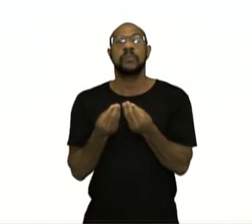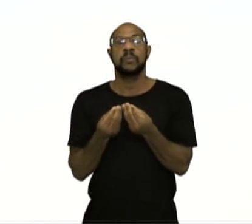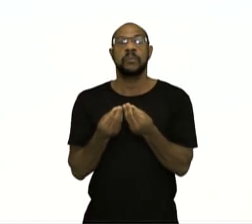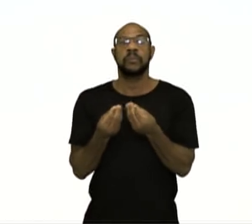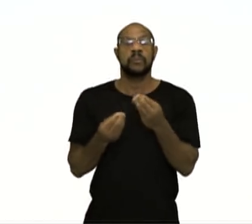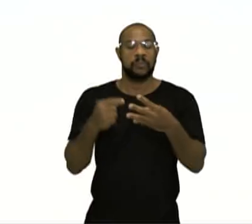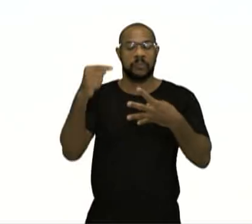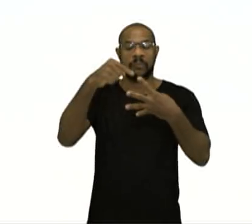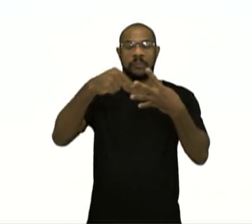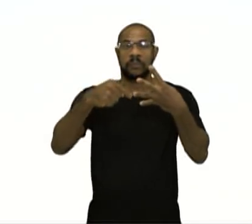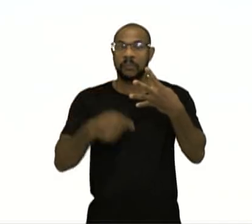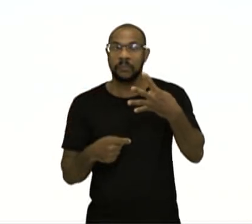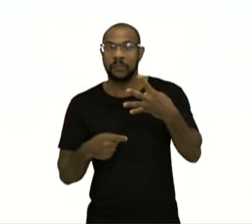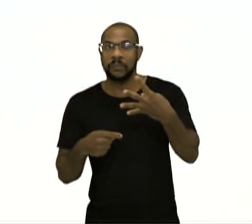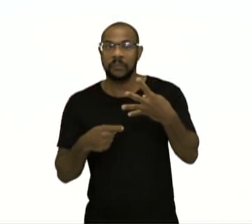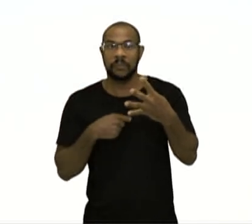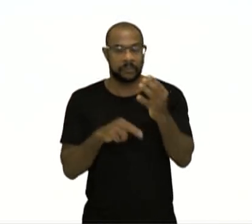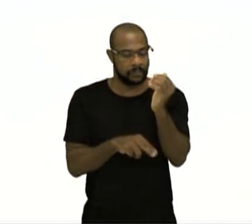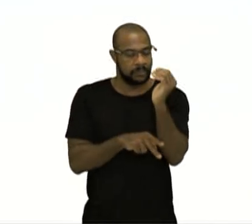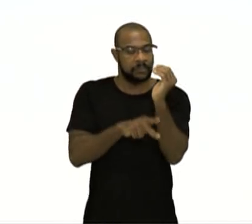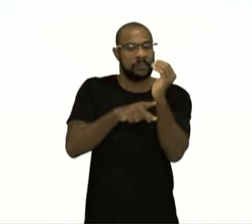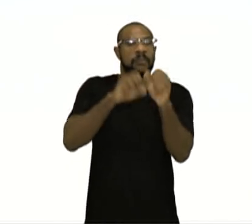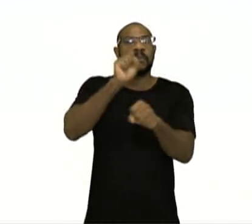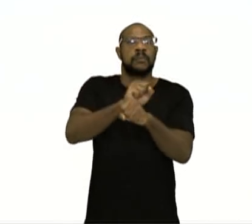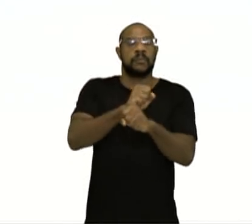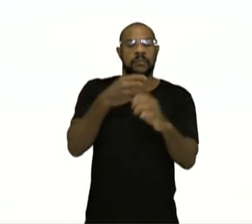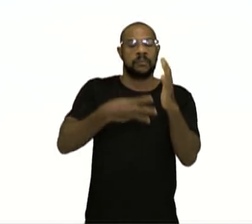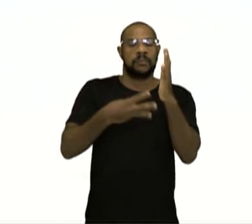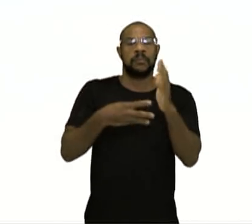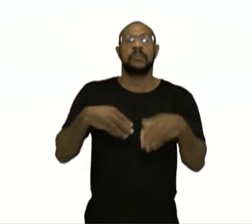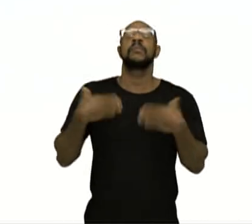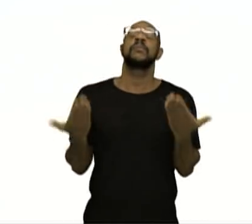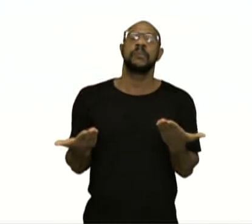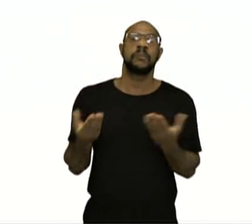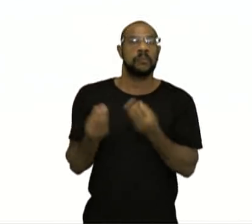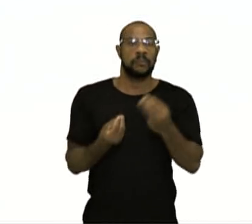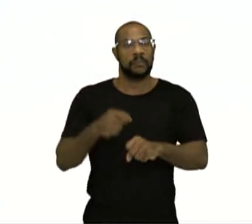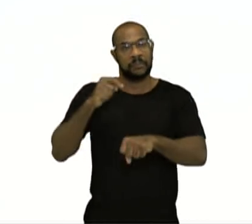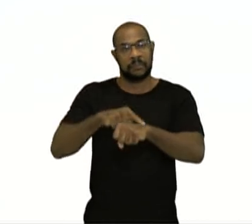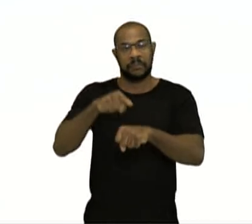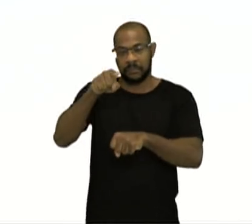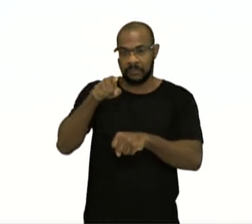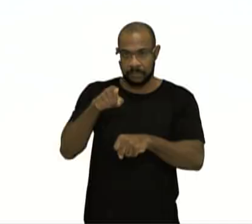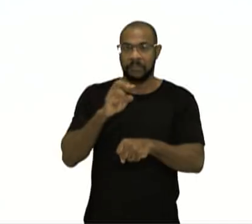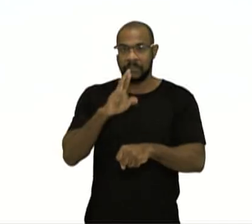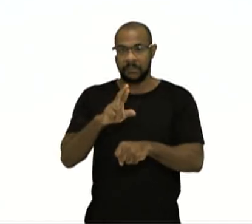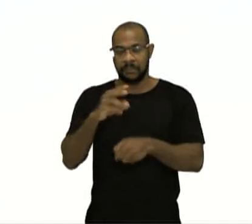dessas alternativas o nosso elevador parou no terceiro andar. Tempinho para você resolver.